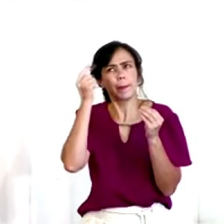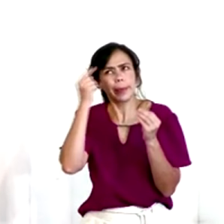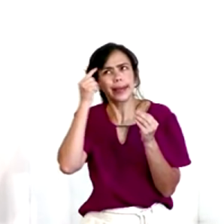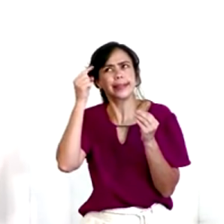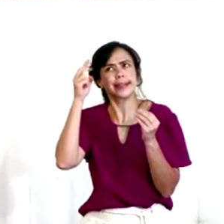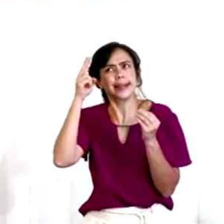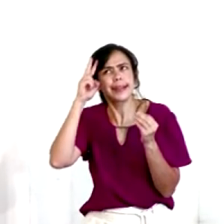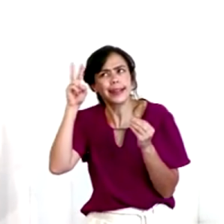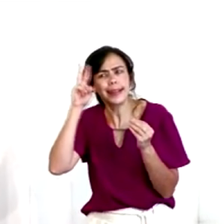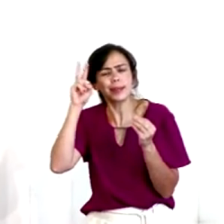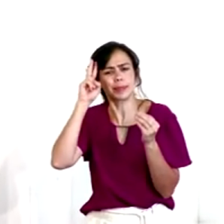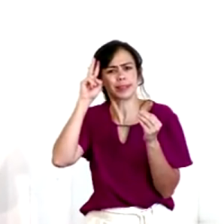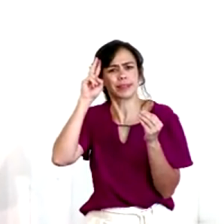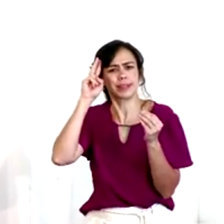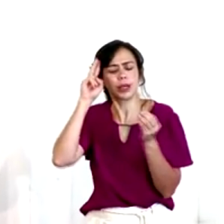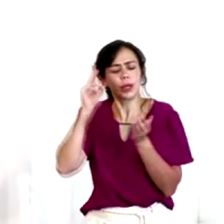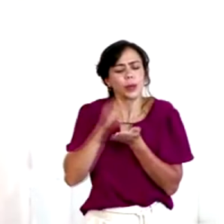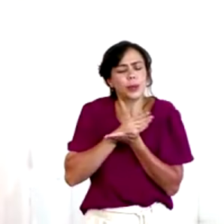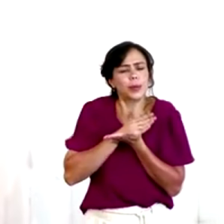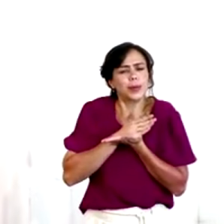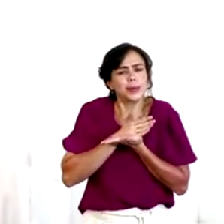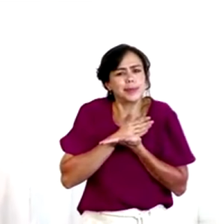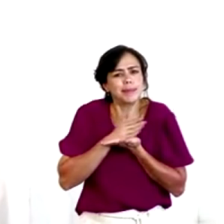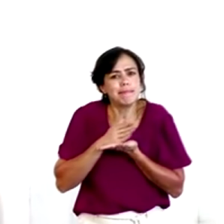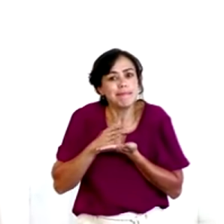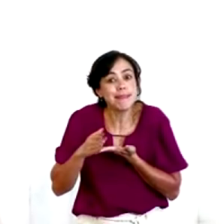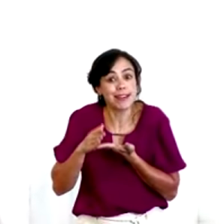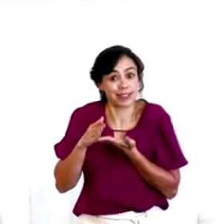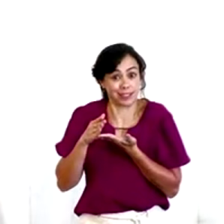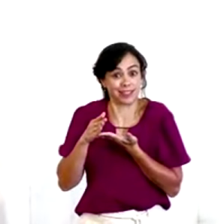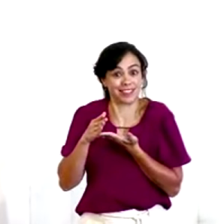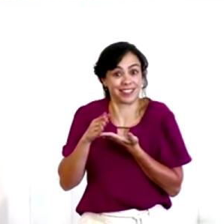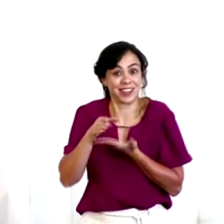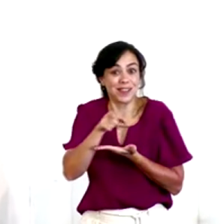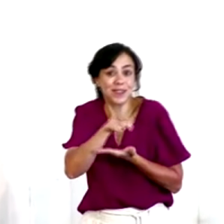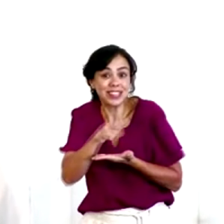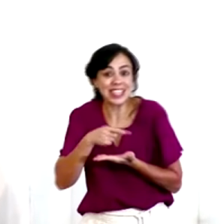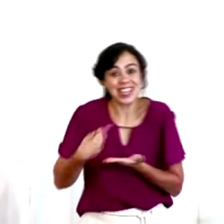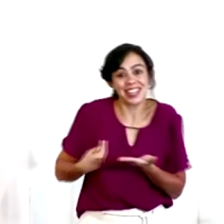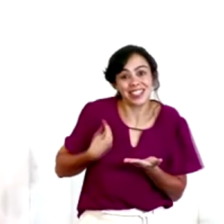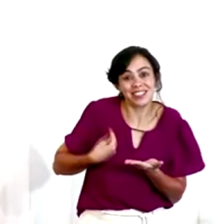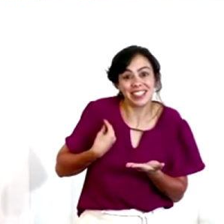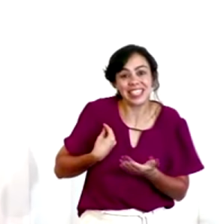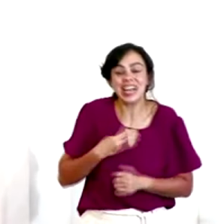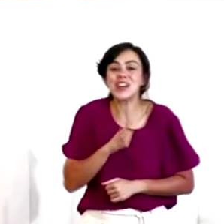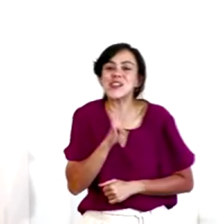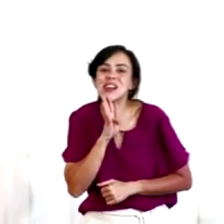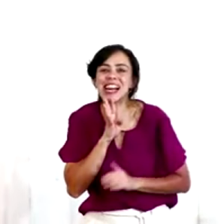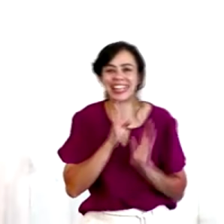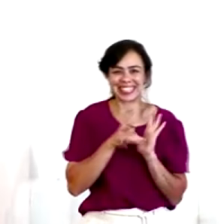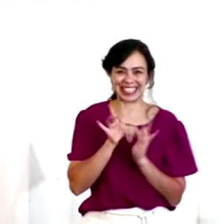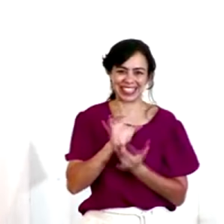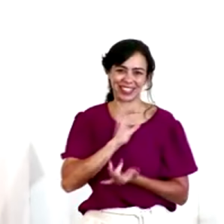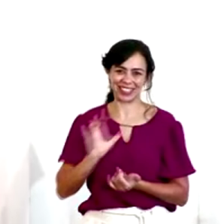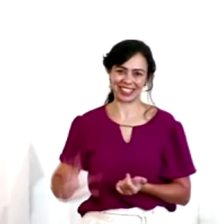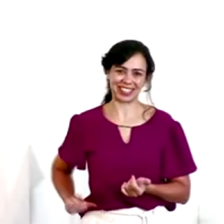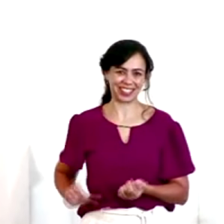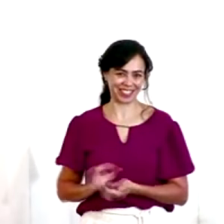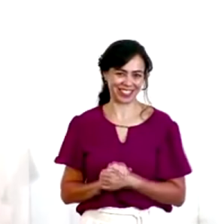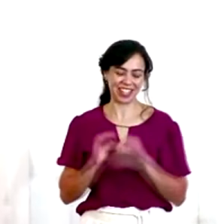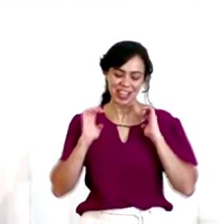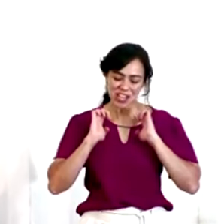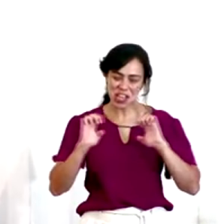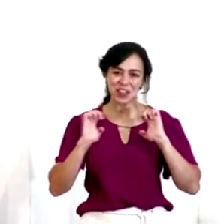aqueles primeiros anos de vida no Evangelho. Principalmente se você estava numa